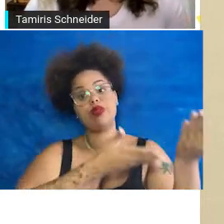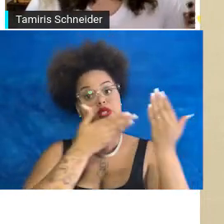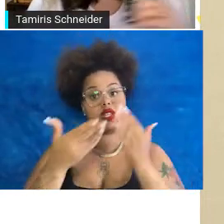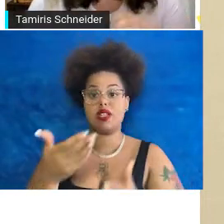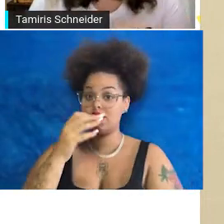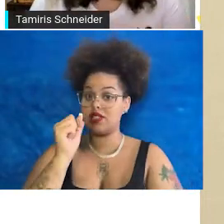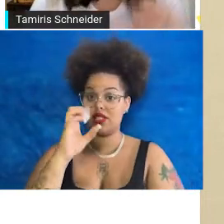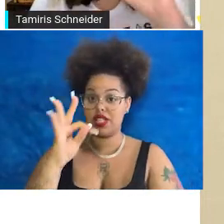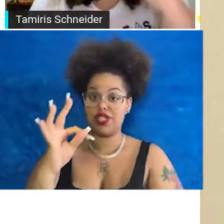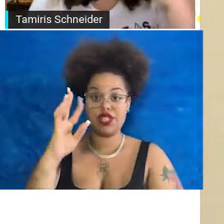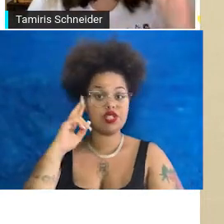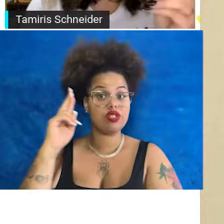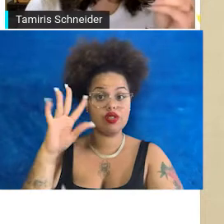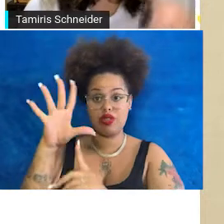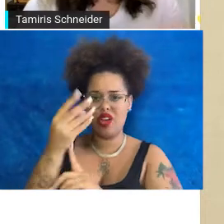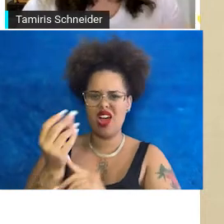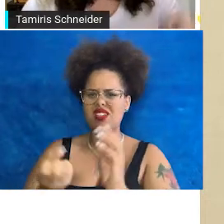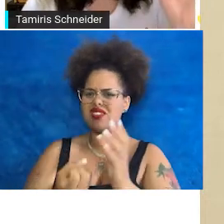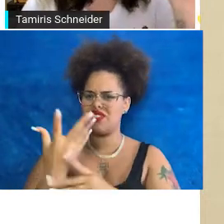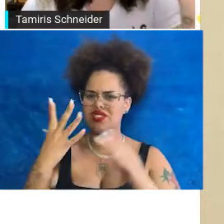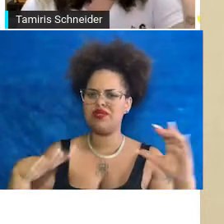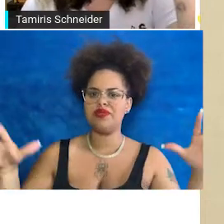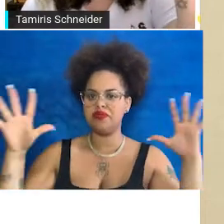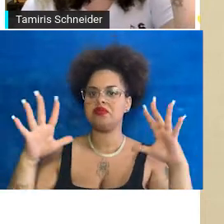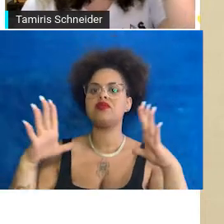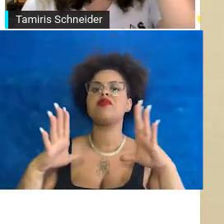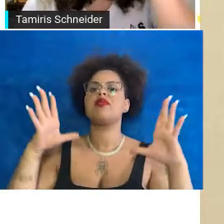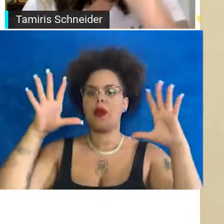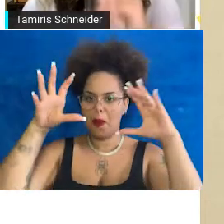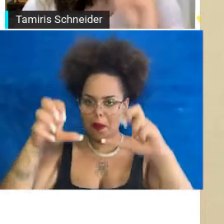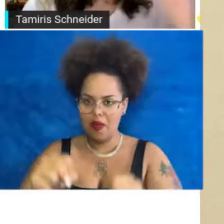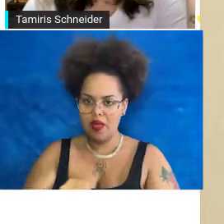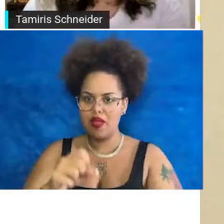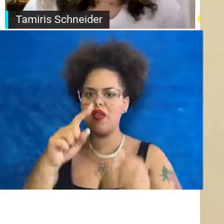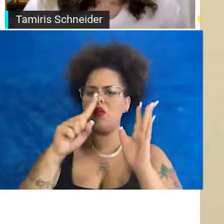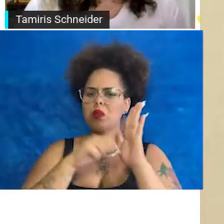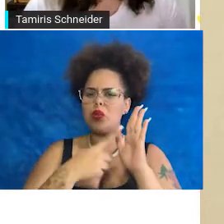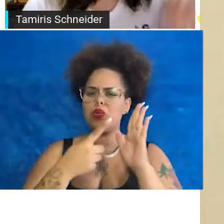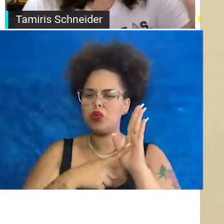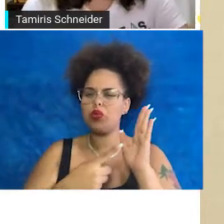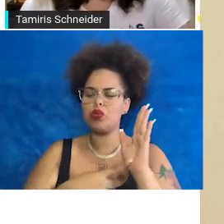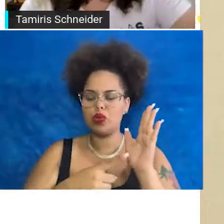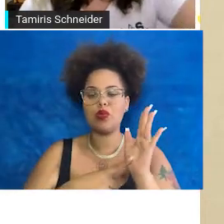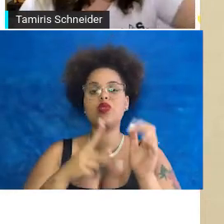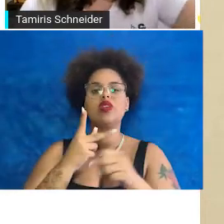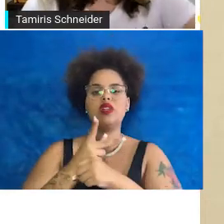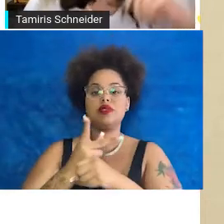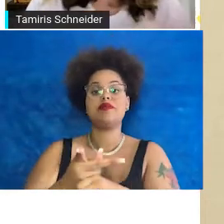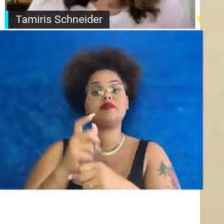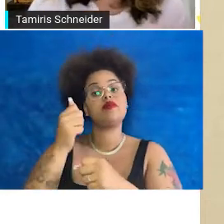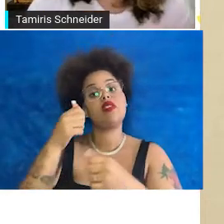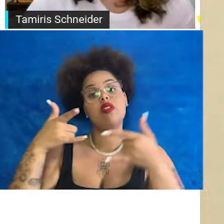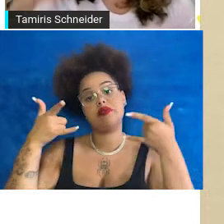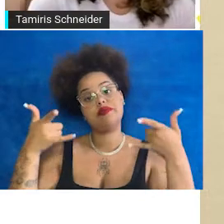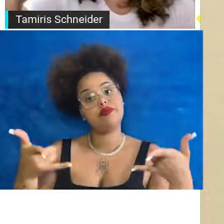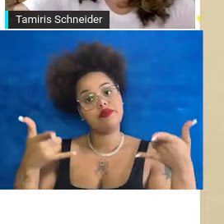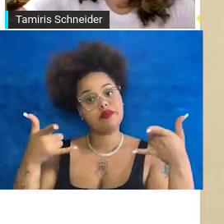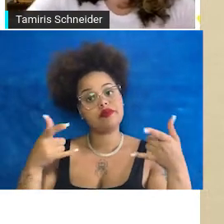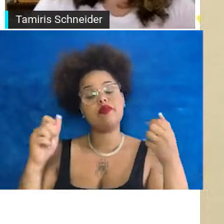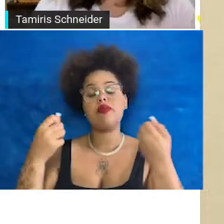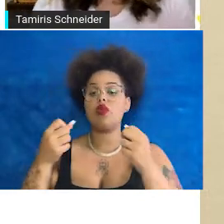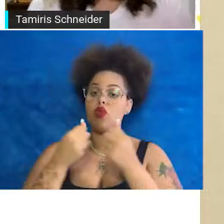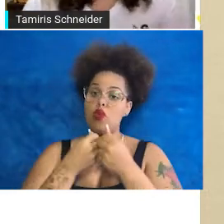Então, o diretor de arte criou um cenário, a gente pega ali ponto por ponto e vai atrás. Eu preciso de uma cama, eu preciso